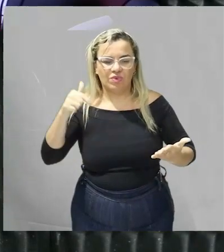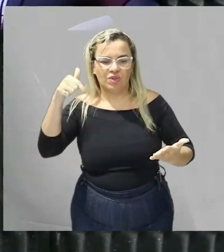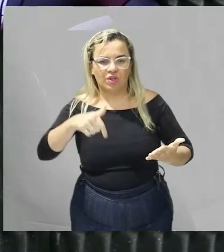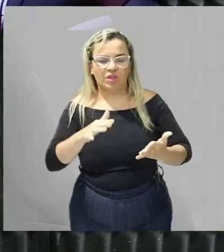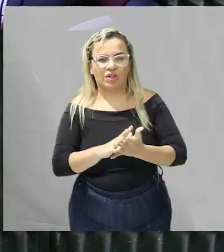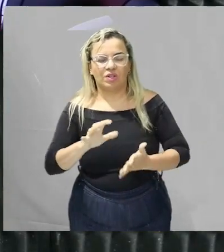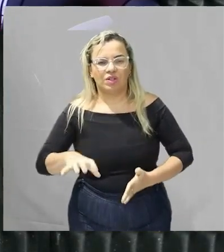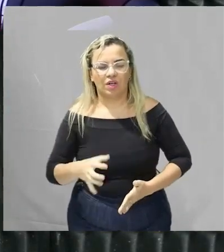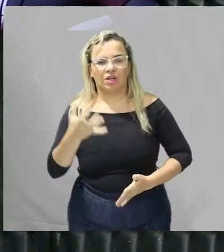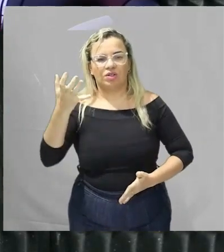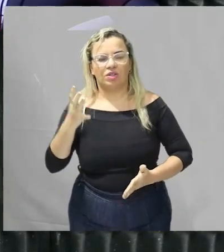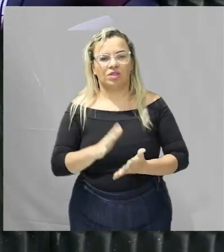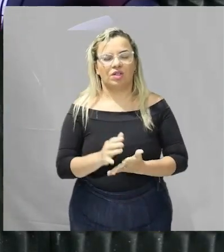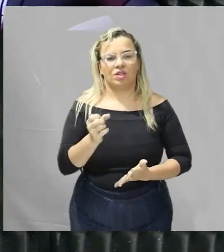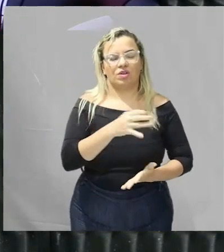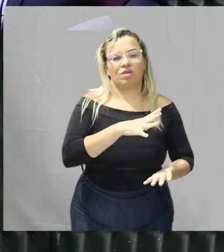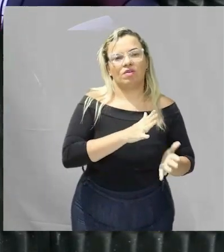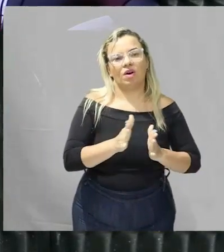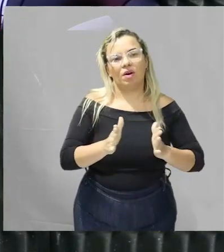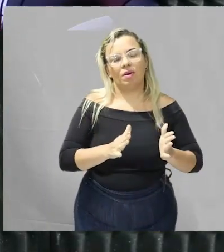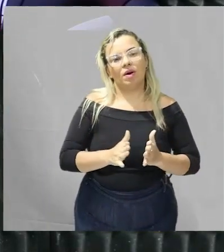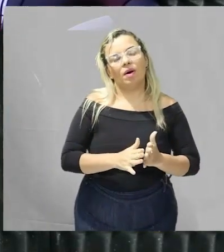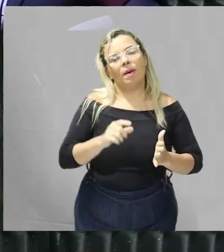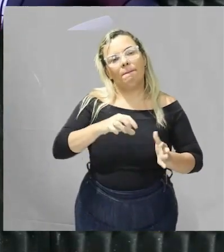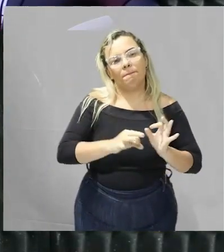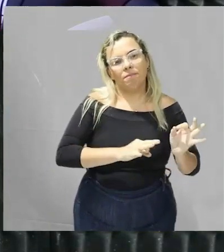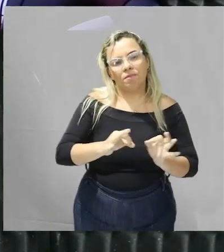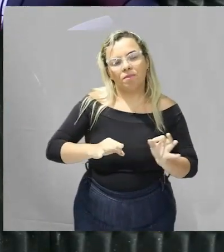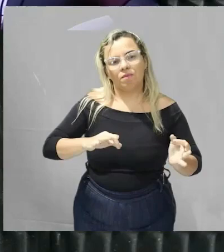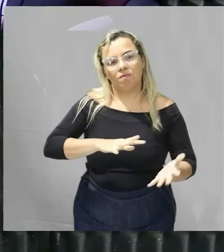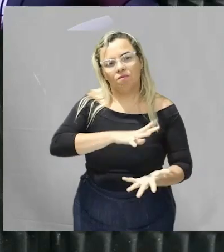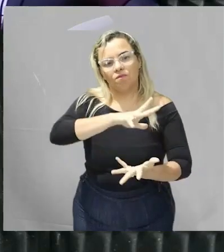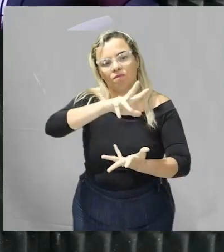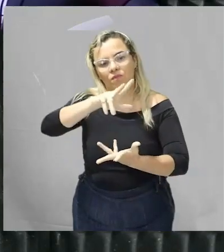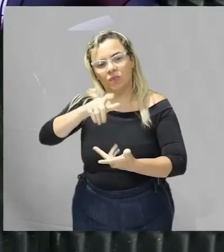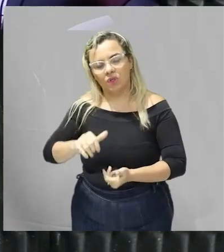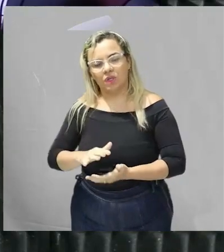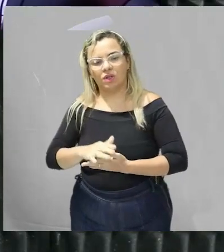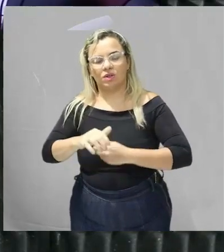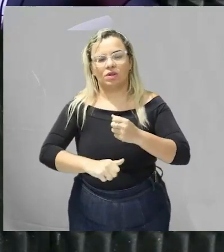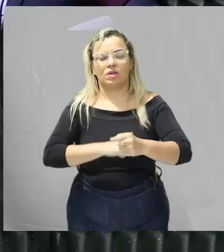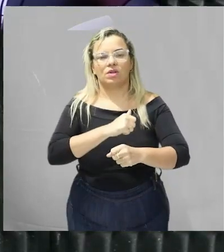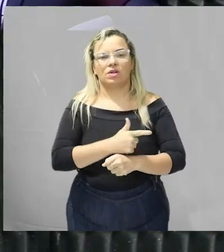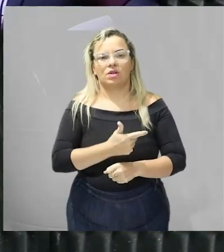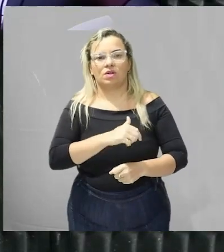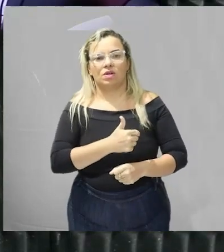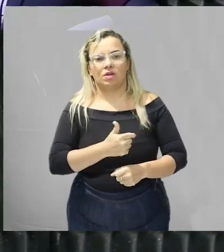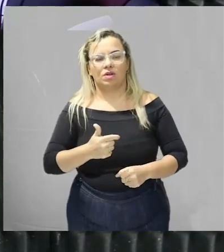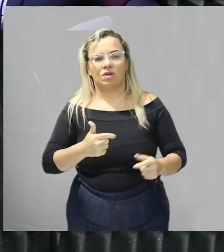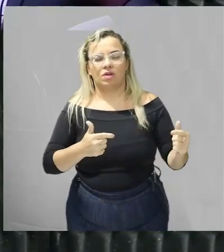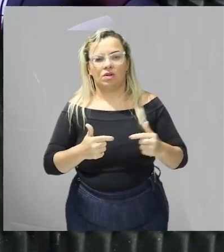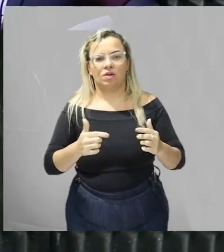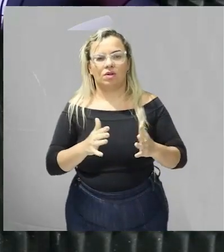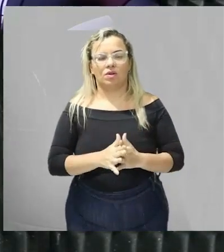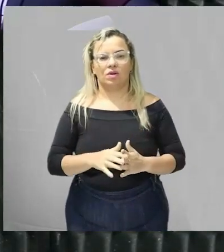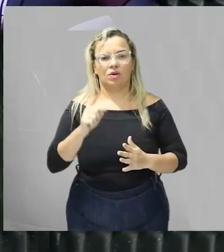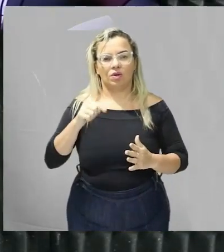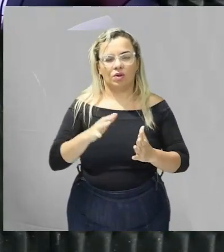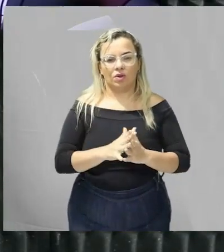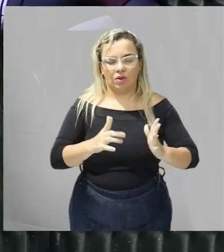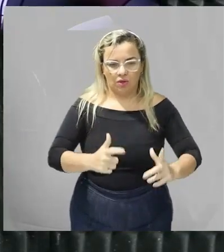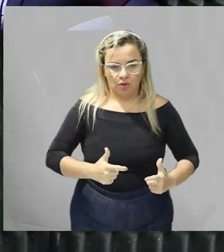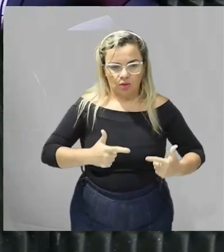nova ordem mundial. Tanto é que agora já na prova da UEMA de 2022 caiu uma questão sobre o conflito entre Rússia e